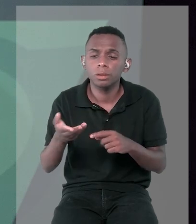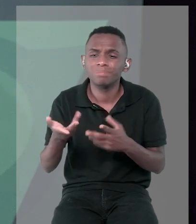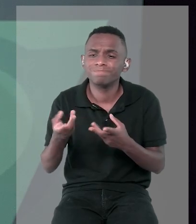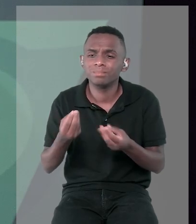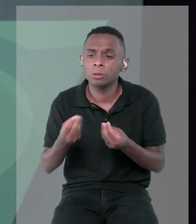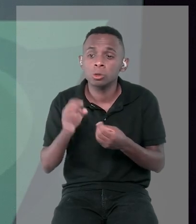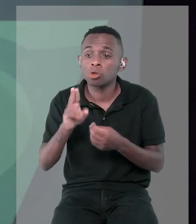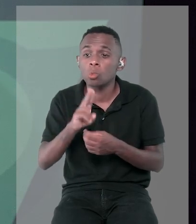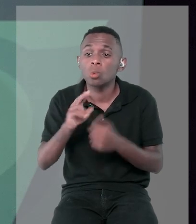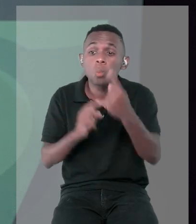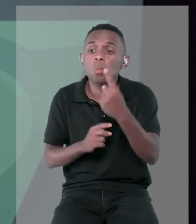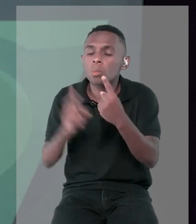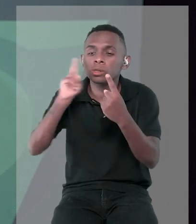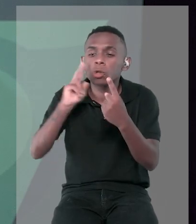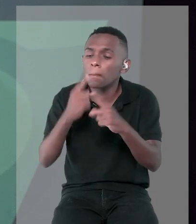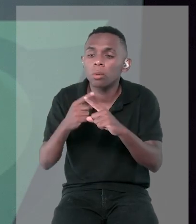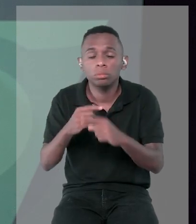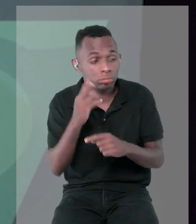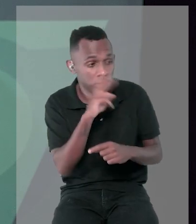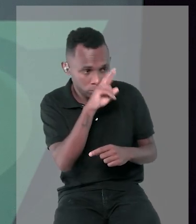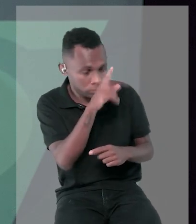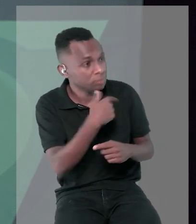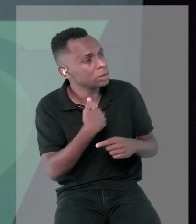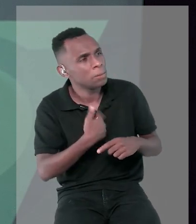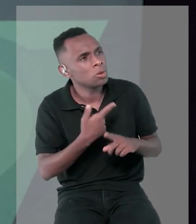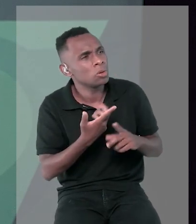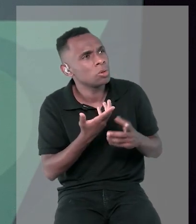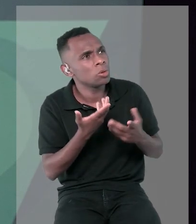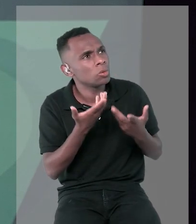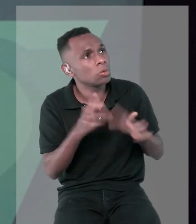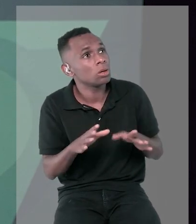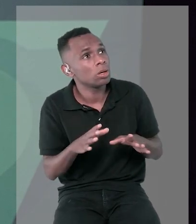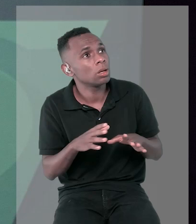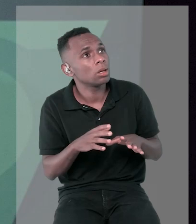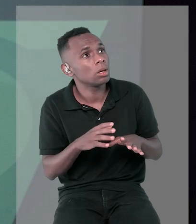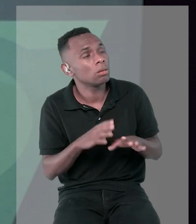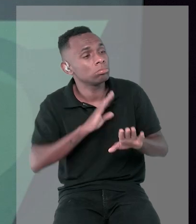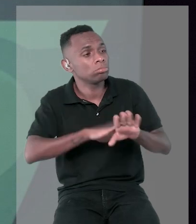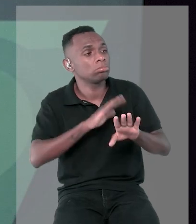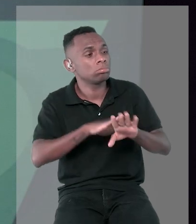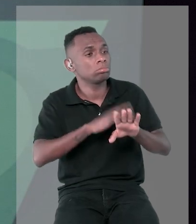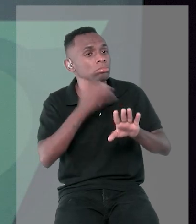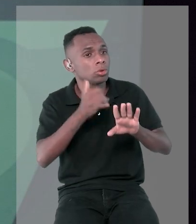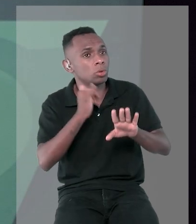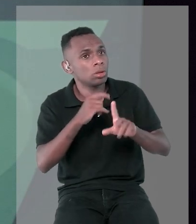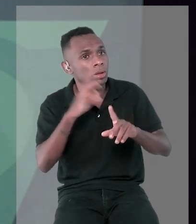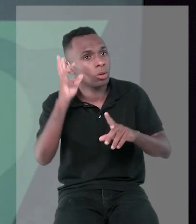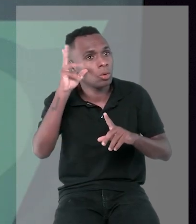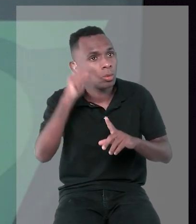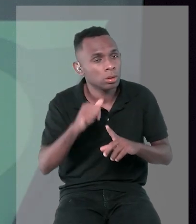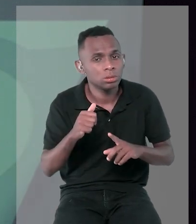você só usou uma história, né? Ela disse, porque eu não queria voz em off, narrando, que eu achei